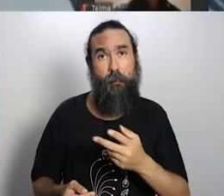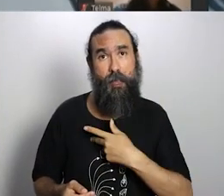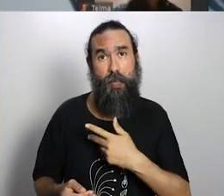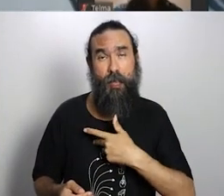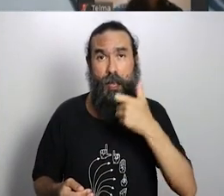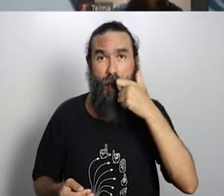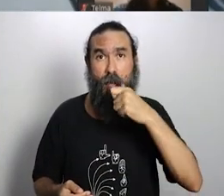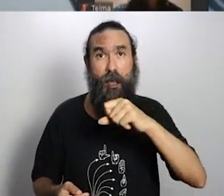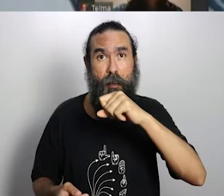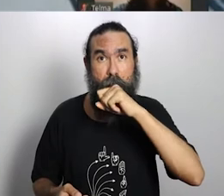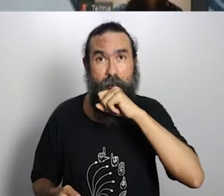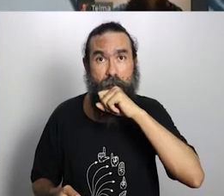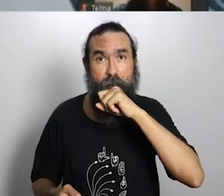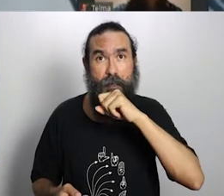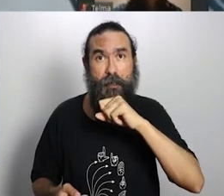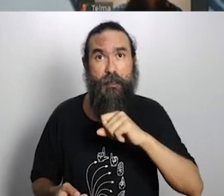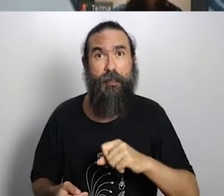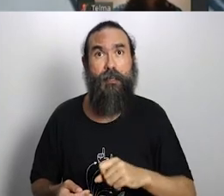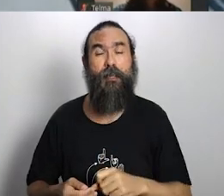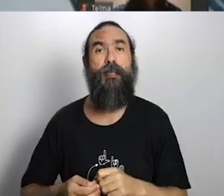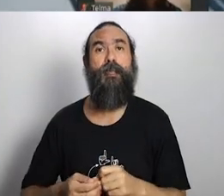pouco, ele ouviu.